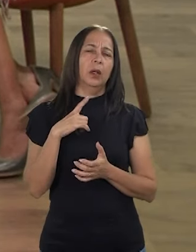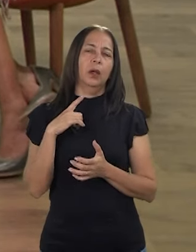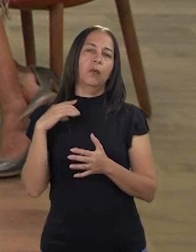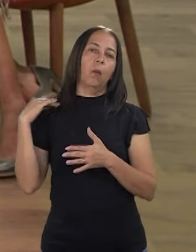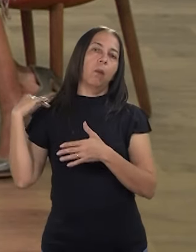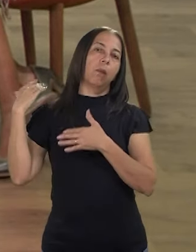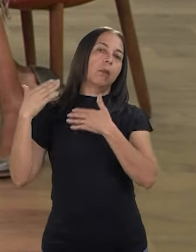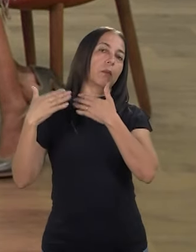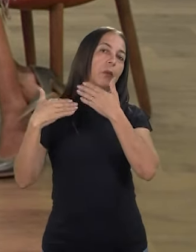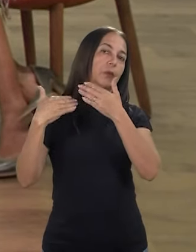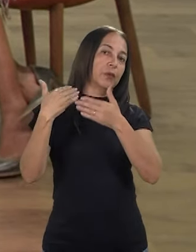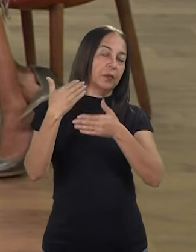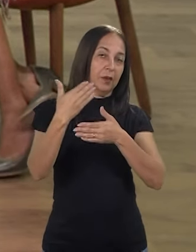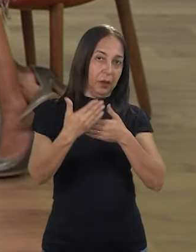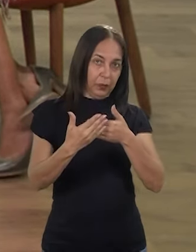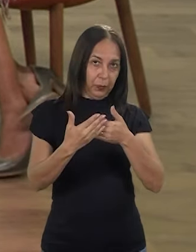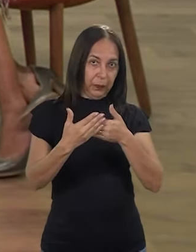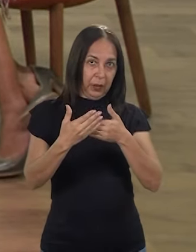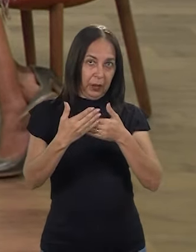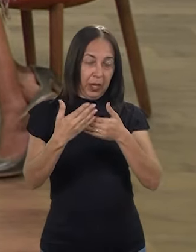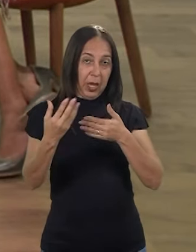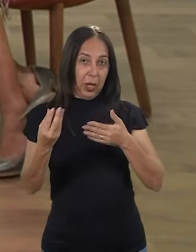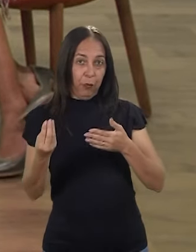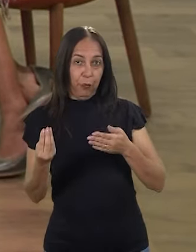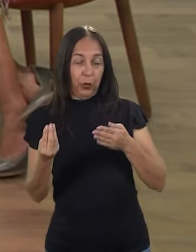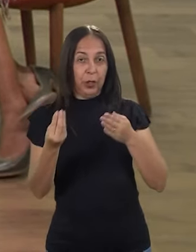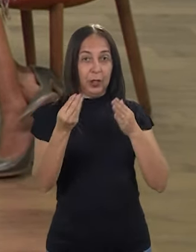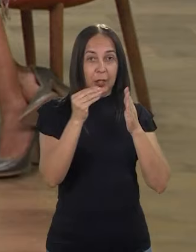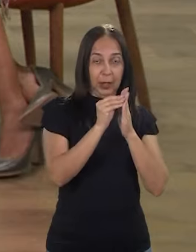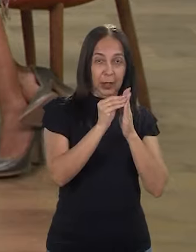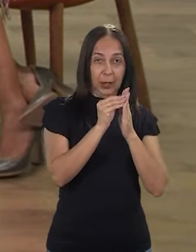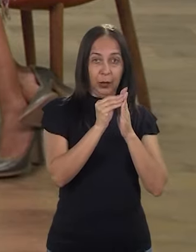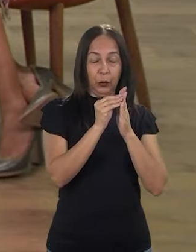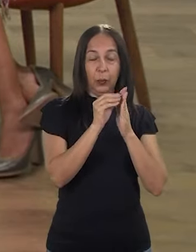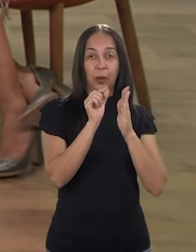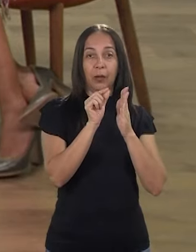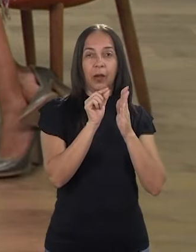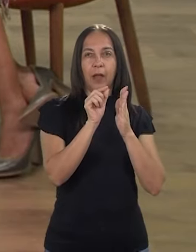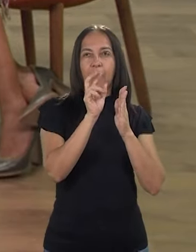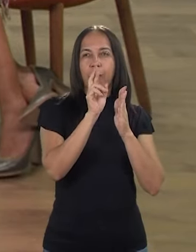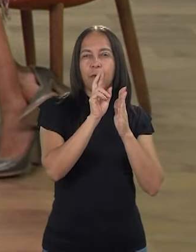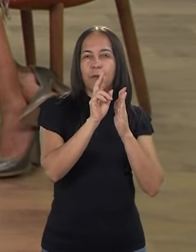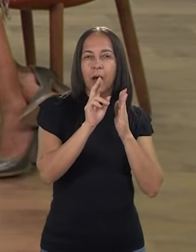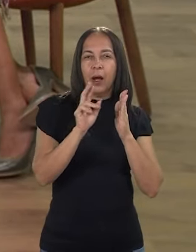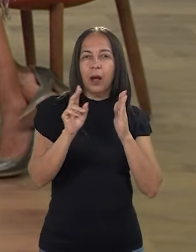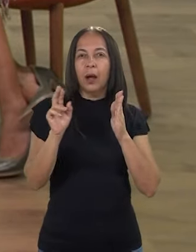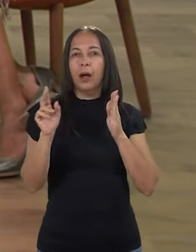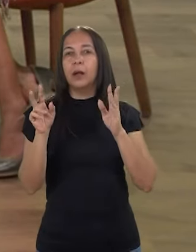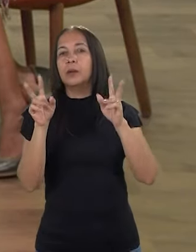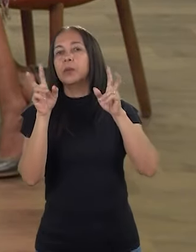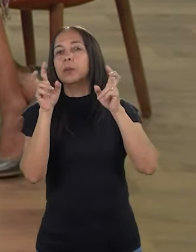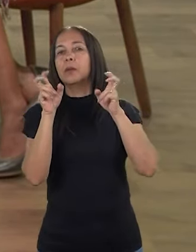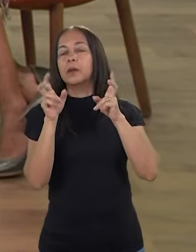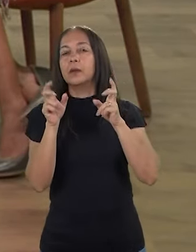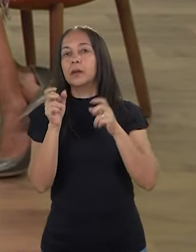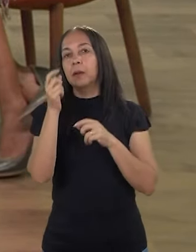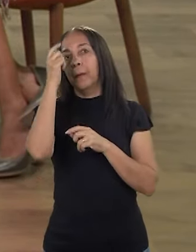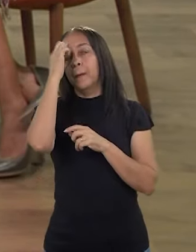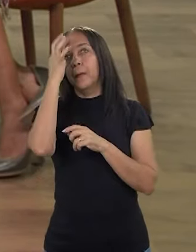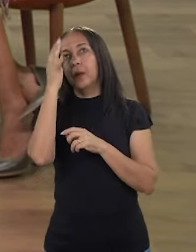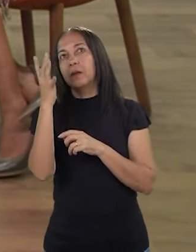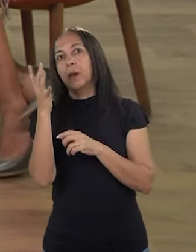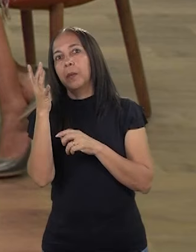processo de socialização que foi inserido um conjunto de paradigmas e imaginários e pensamentos e